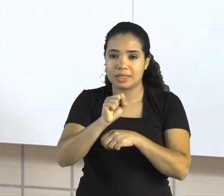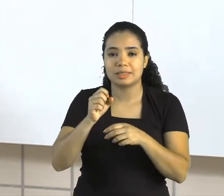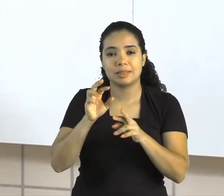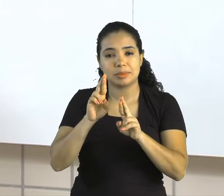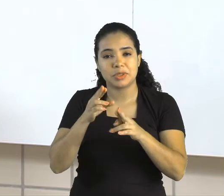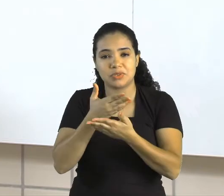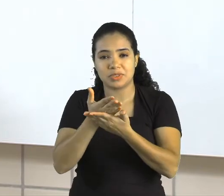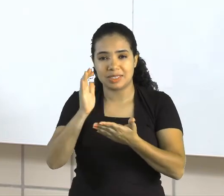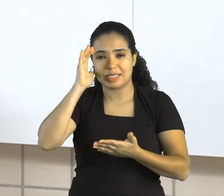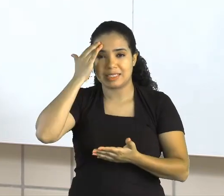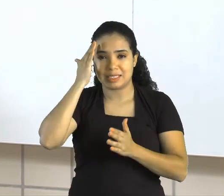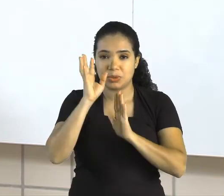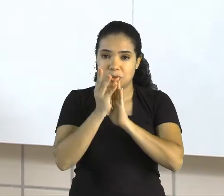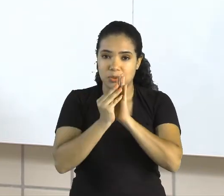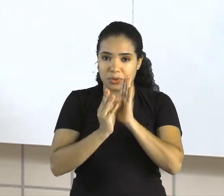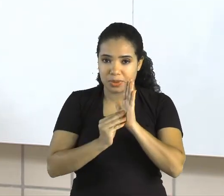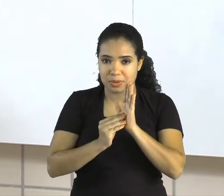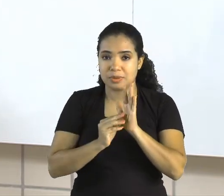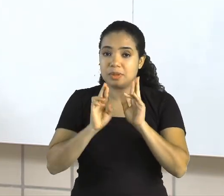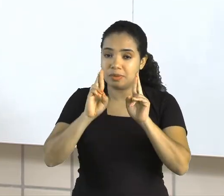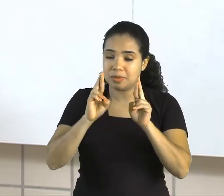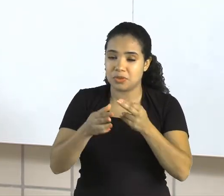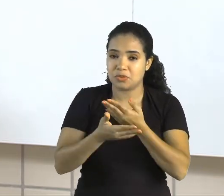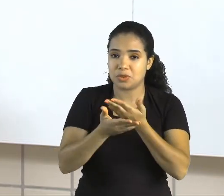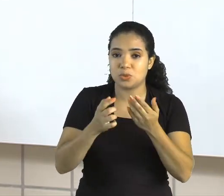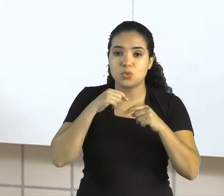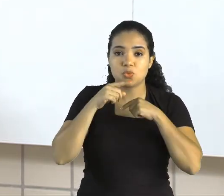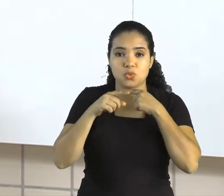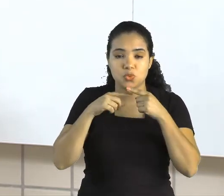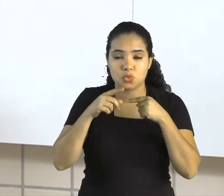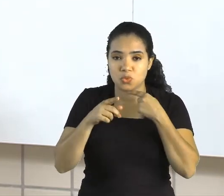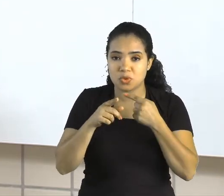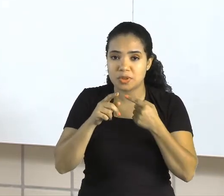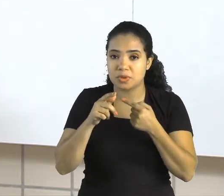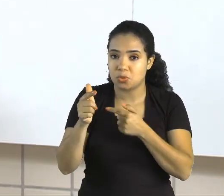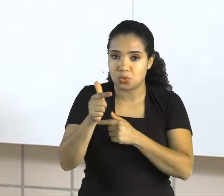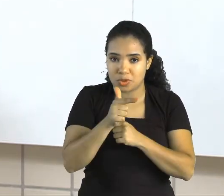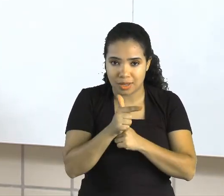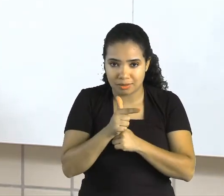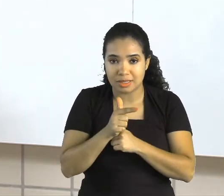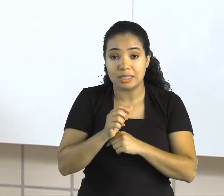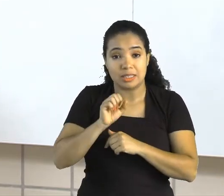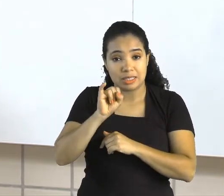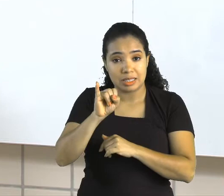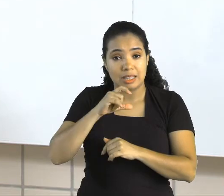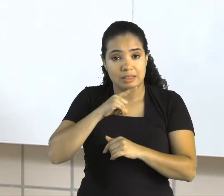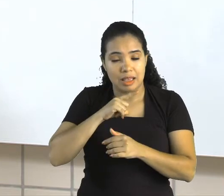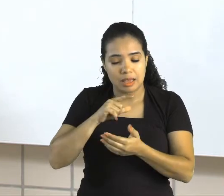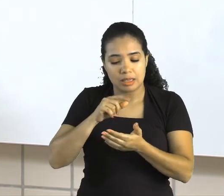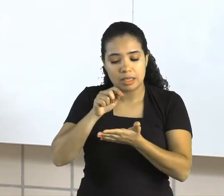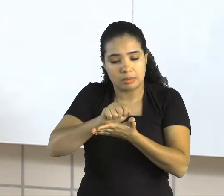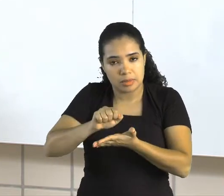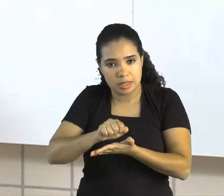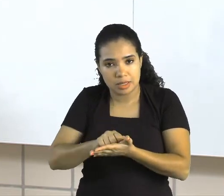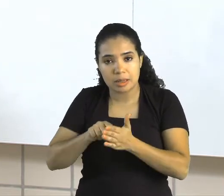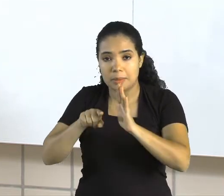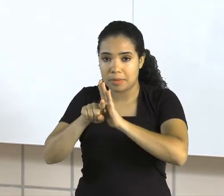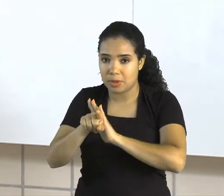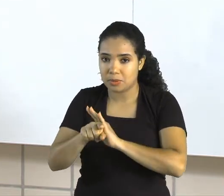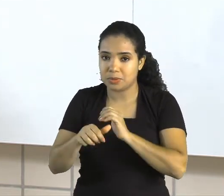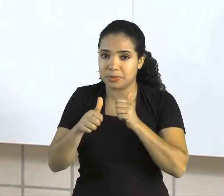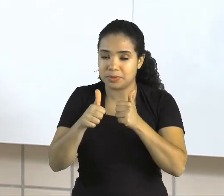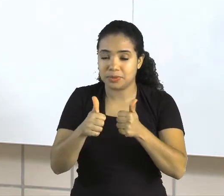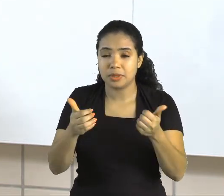vocês tenham entendido até aqui. Espero que não tenha nenhuma dúvida ainda. Se tiver, anote e pergunte, certinho?